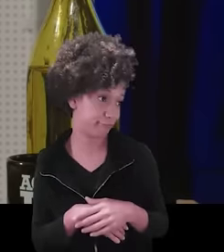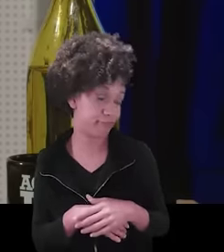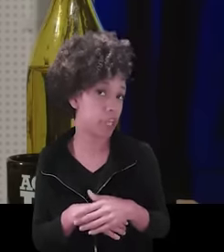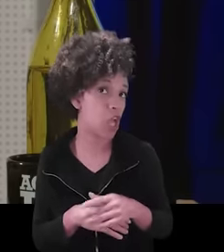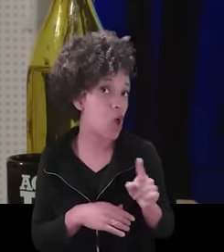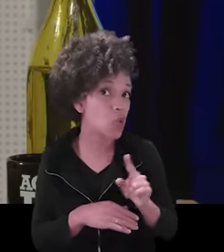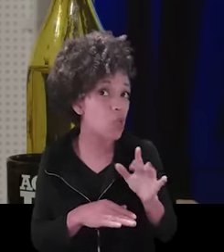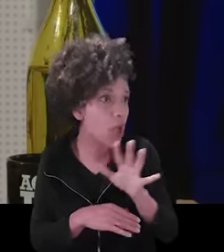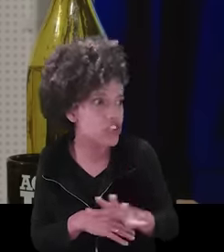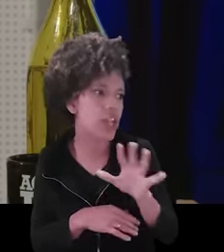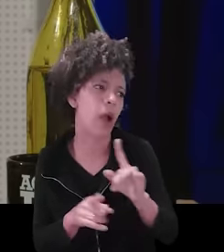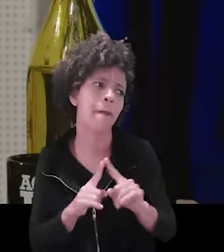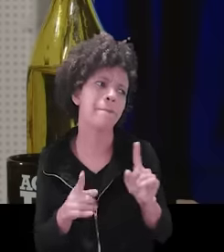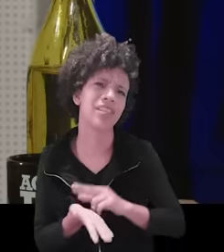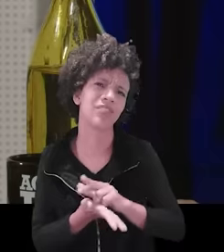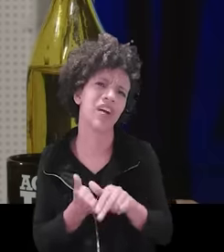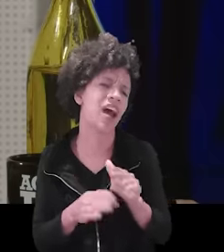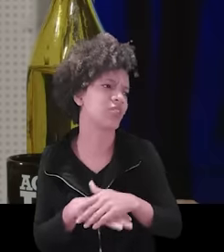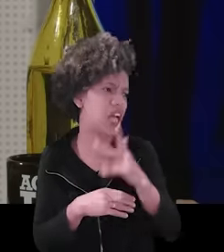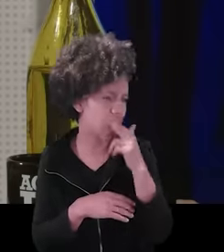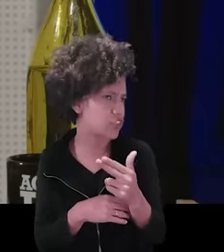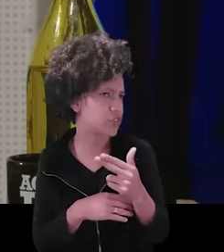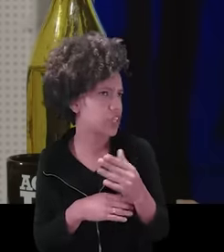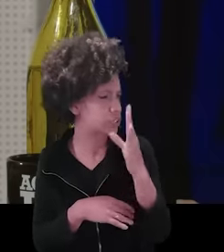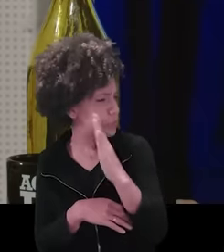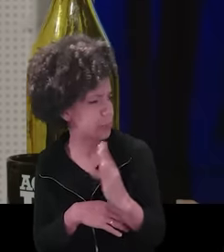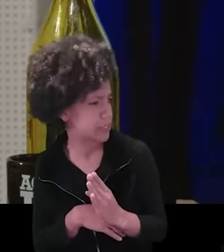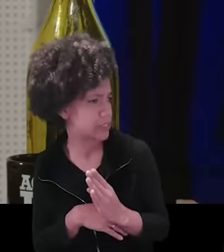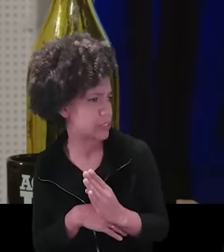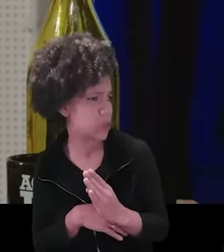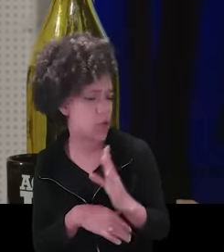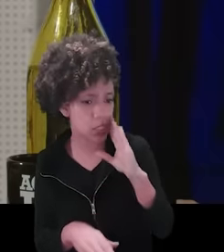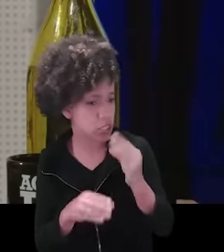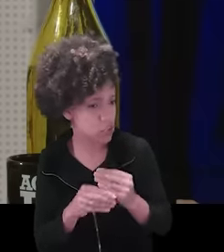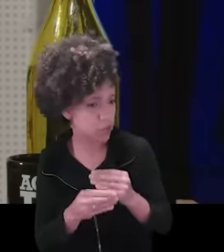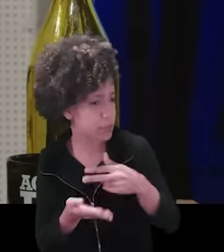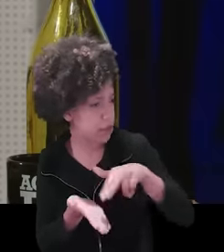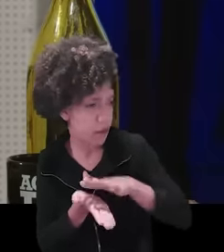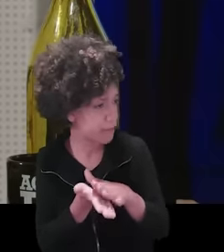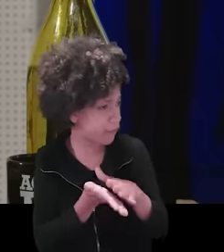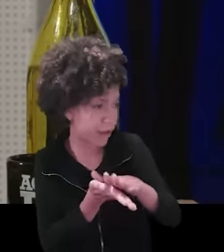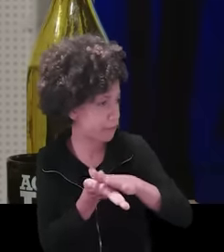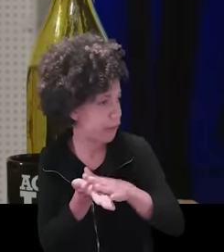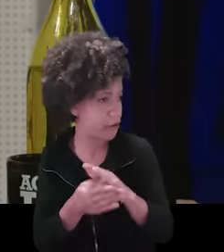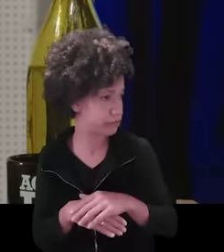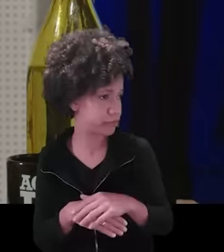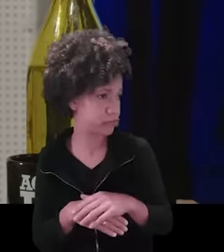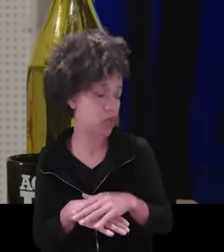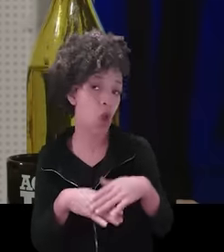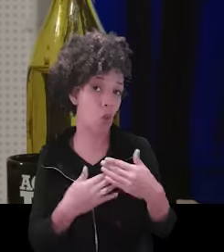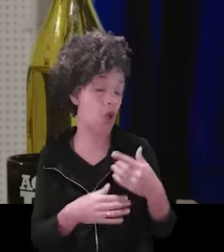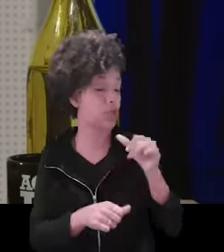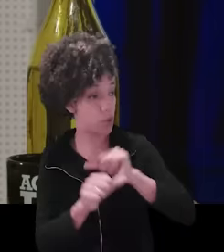assim não é a maioria mas muitos deles acham que o Brasil se resume mesmo em carnaval e